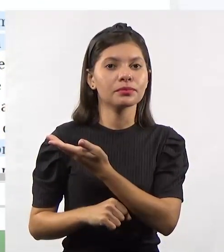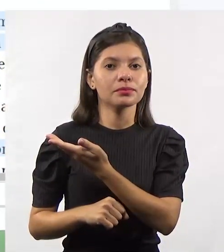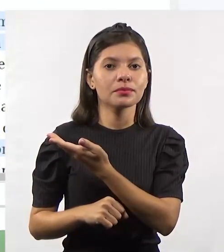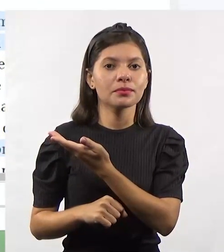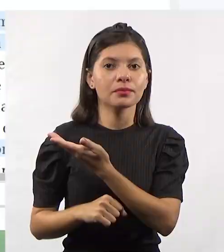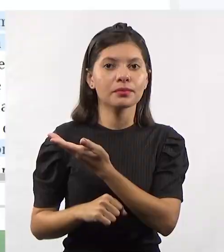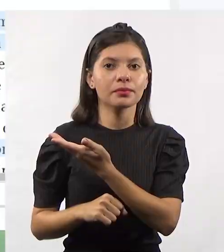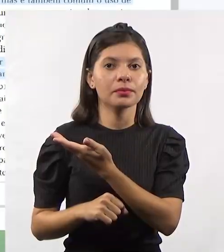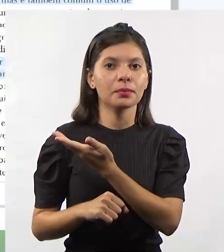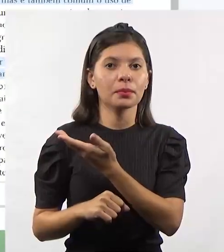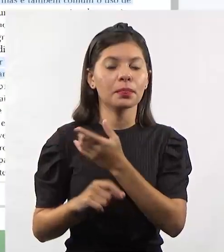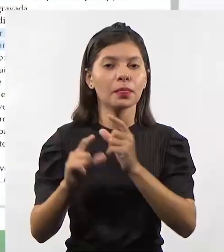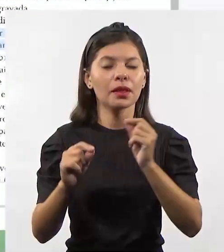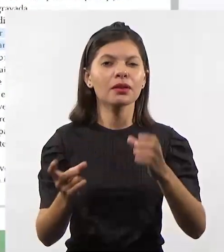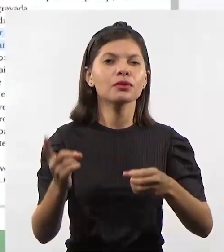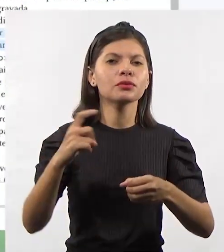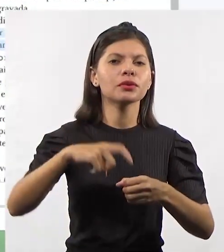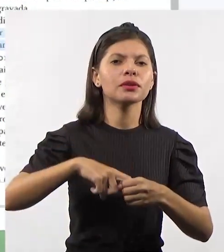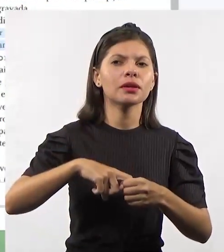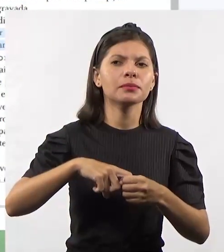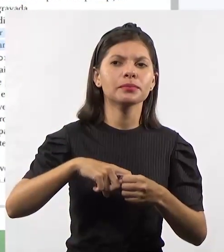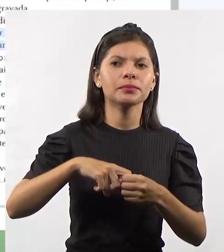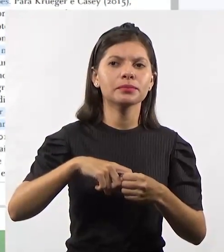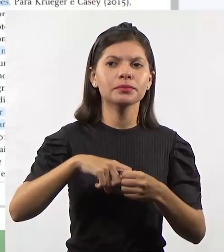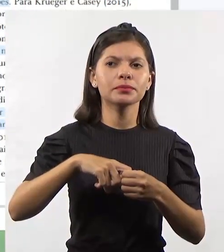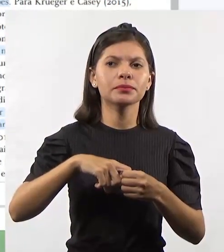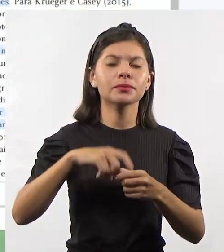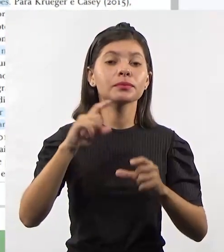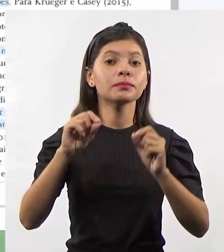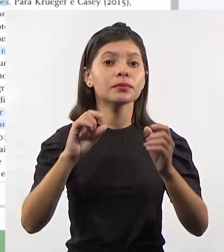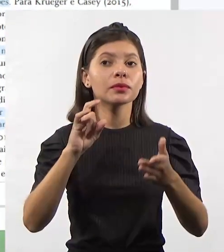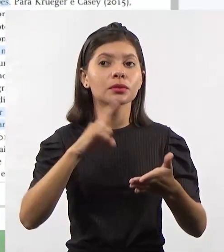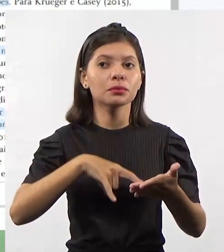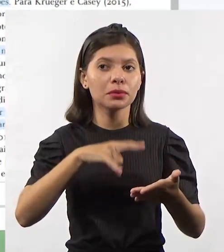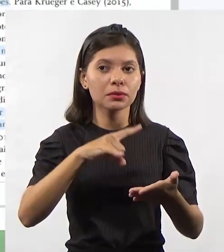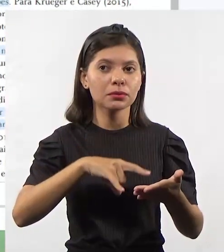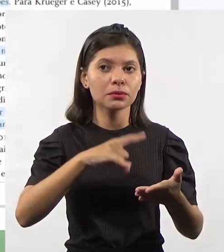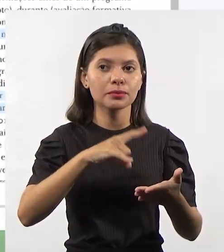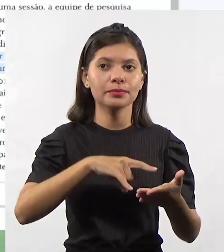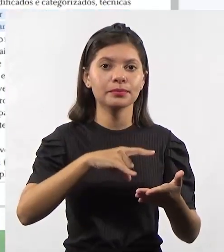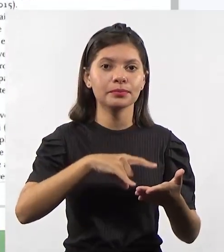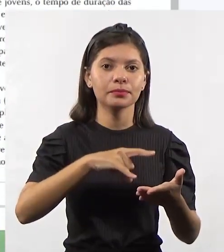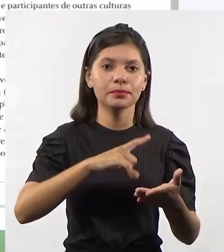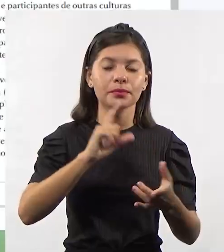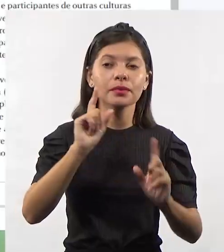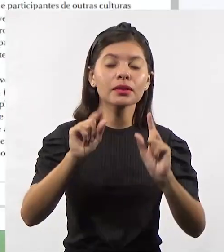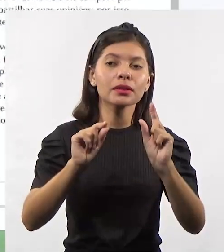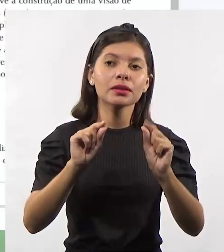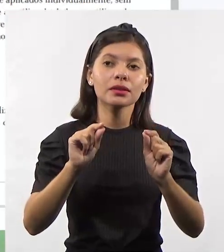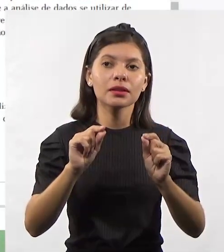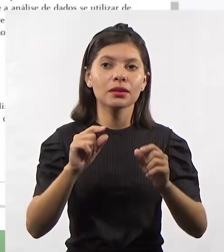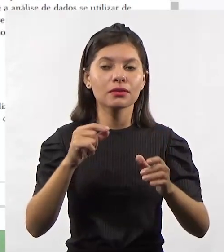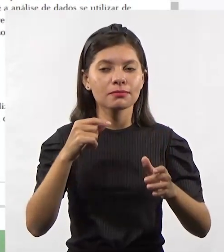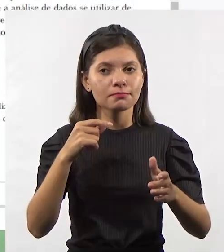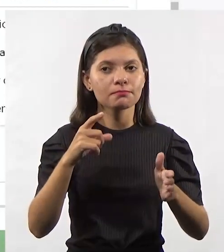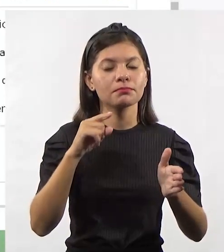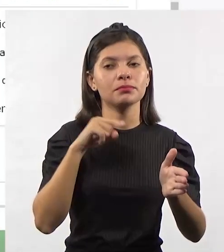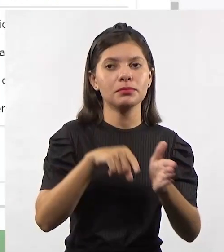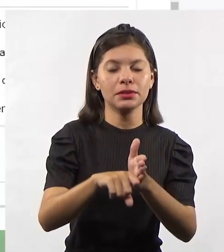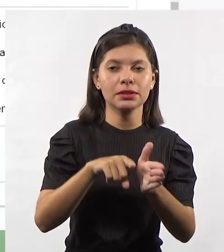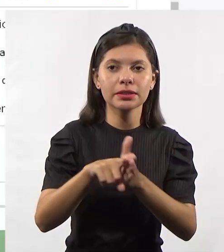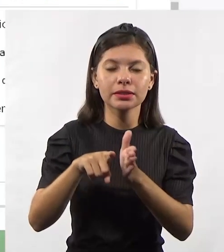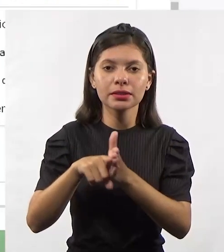subir aqui deixa eu voltar acho que os documentos isso aí eu vou para pesquisa